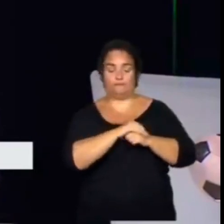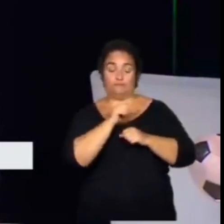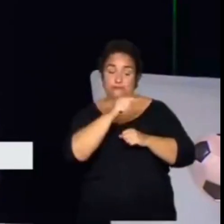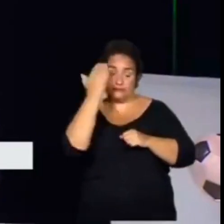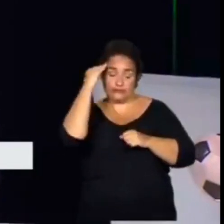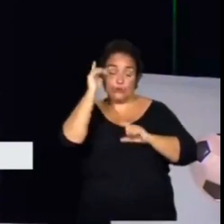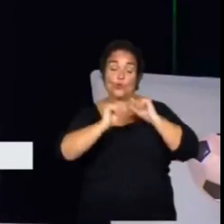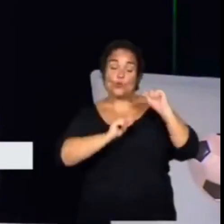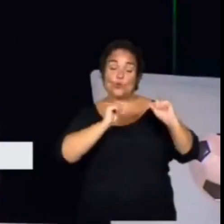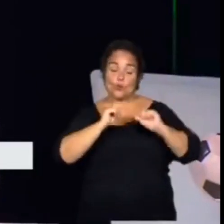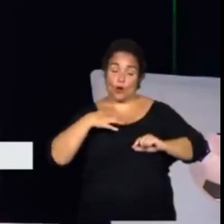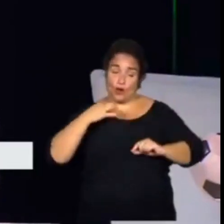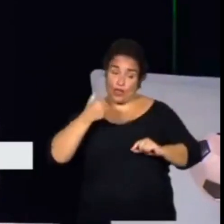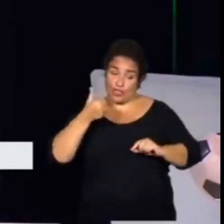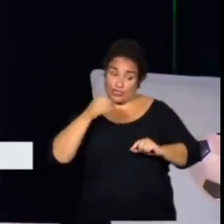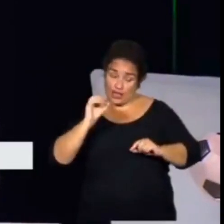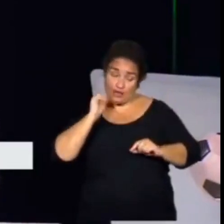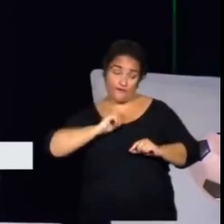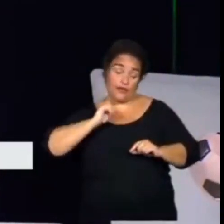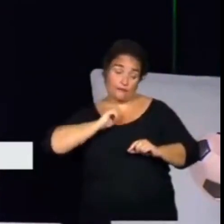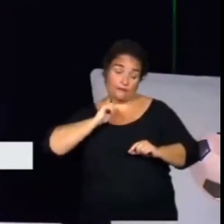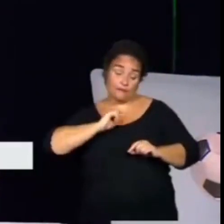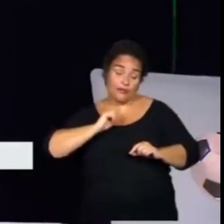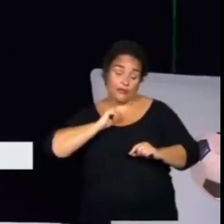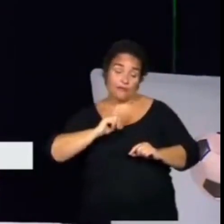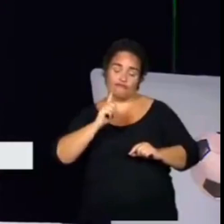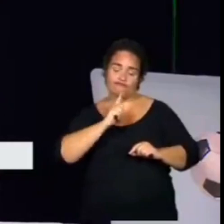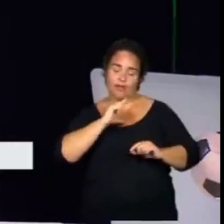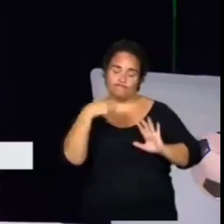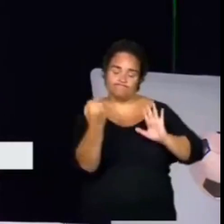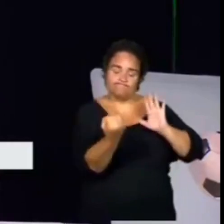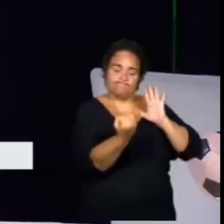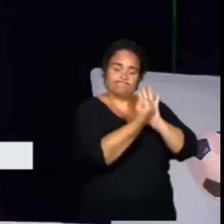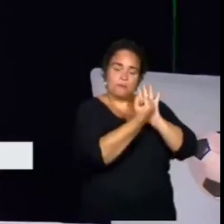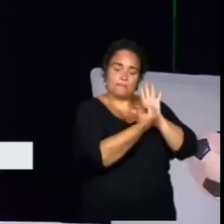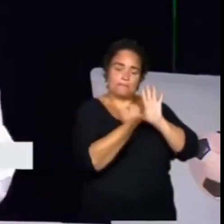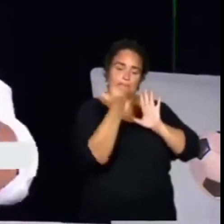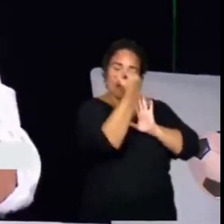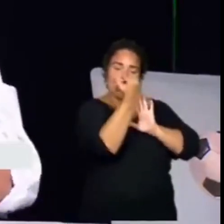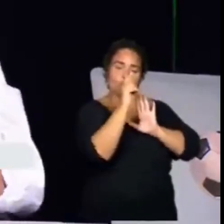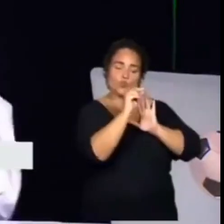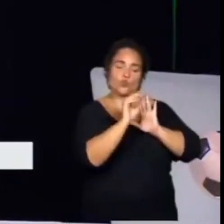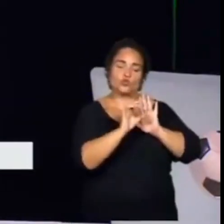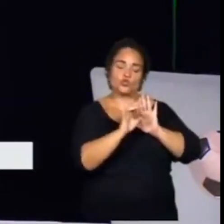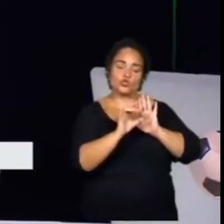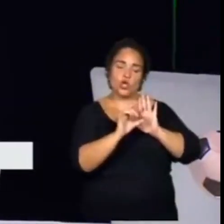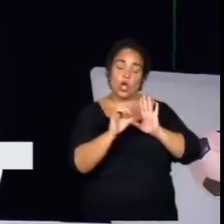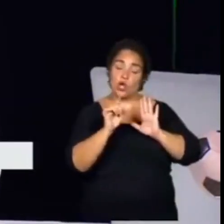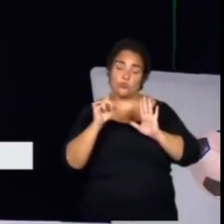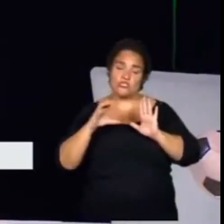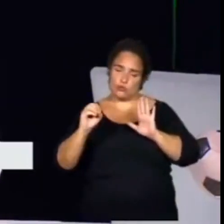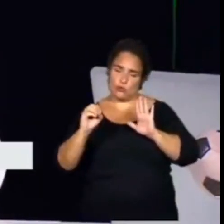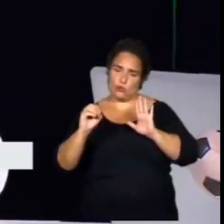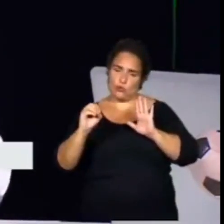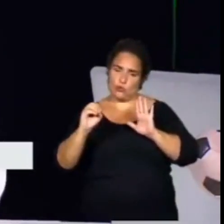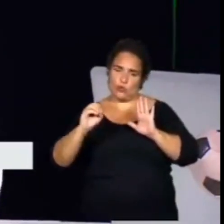você entendeu o seguinte: a camisa 10 do Flamengo, ela tem um simbolismo maior do que pura e simplesmente ter sido a camisa do Zico,